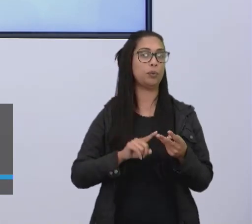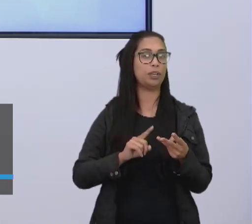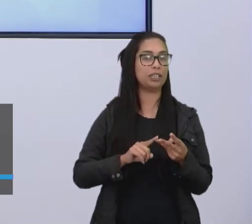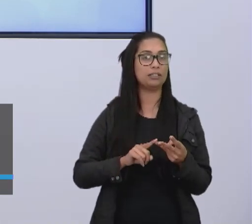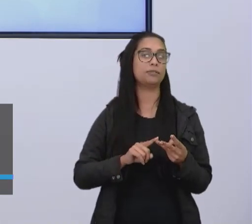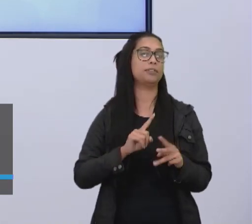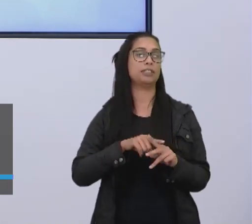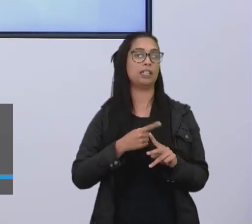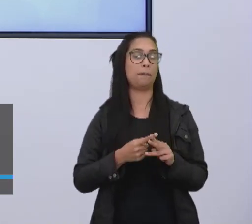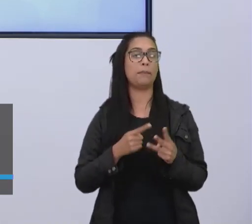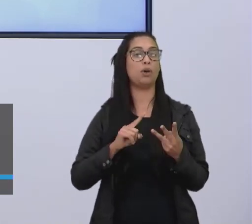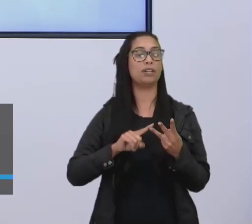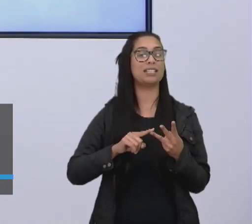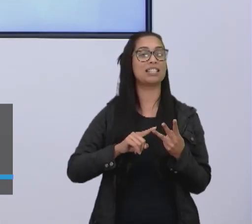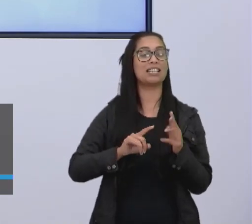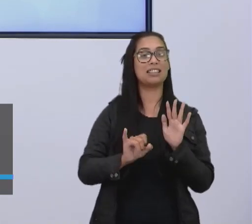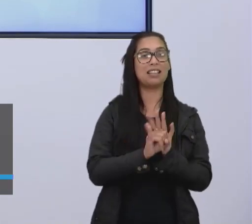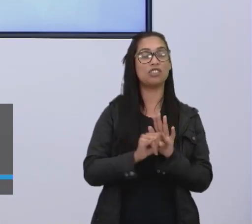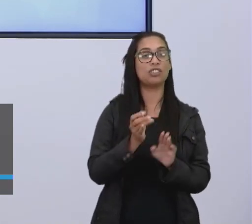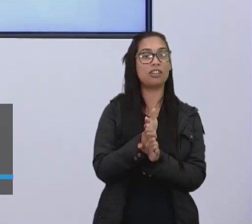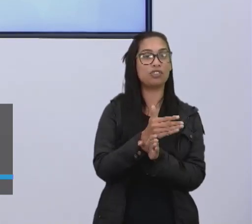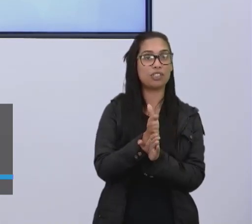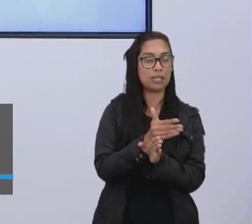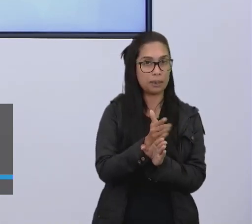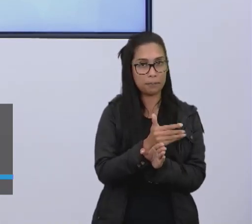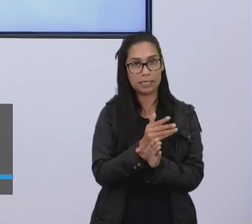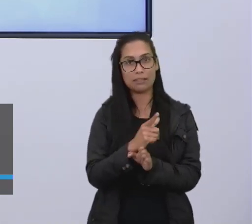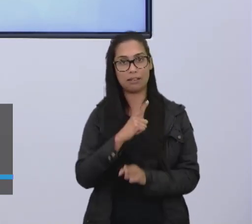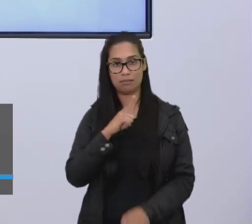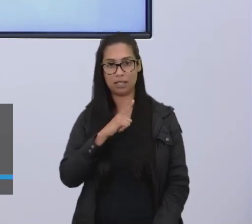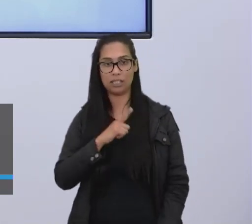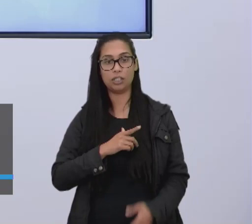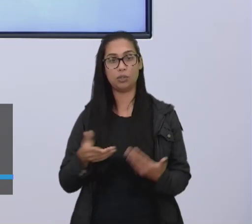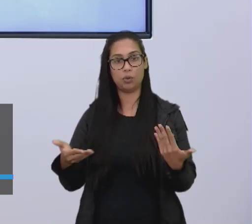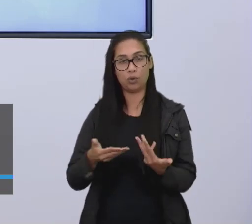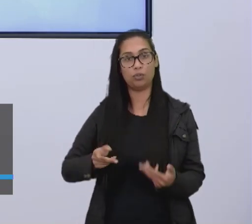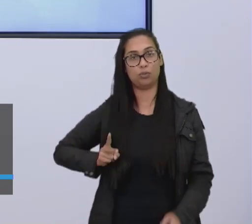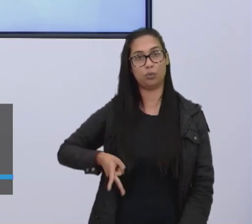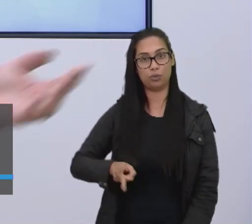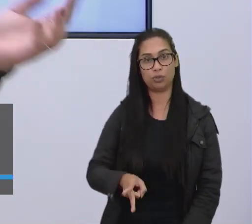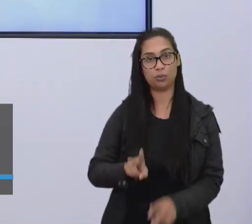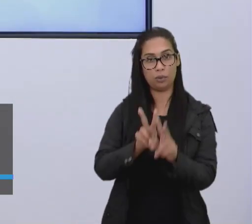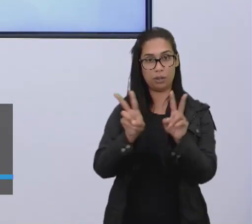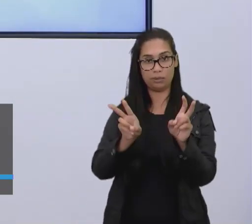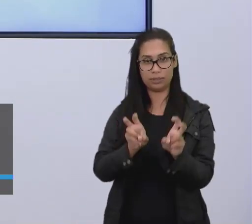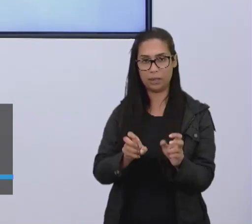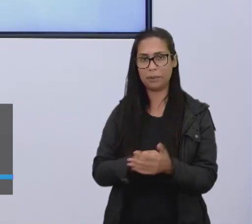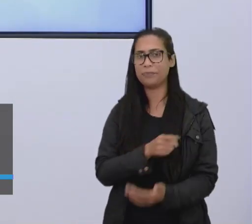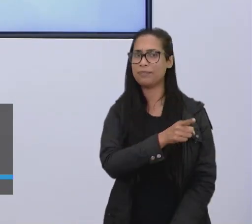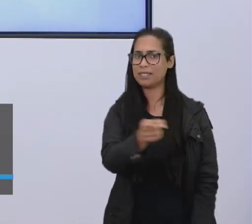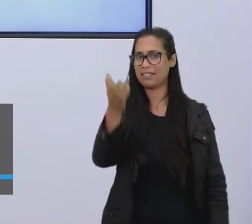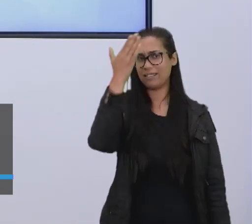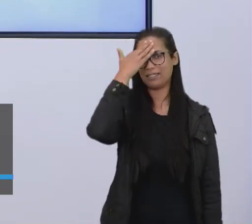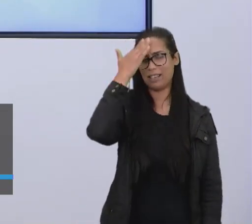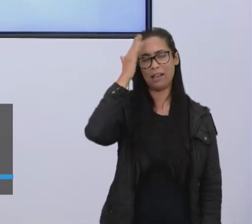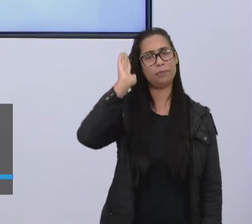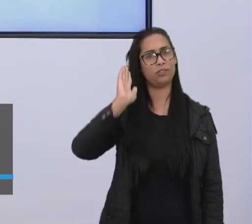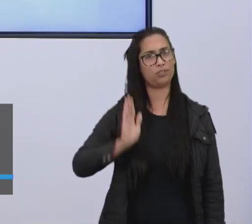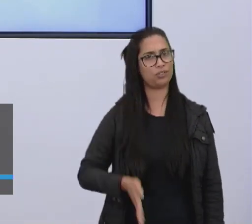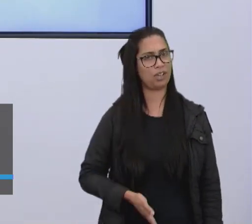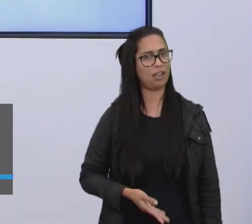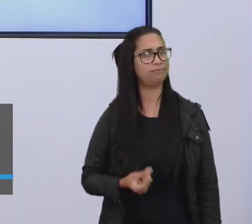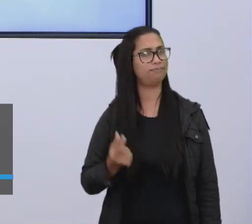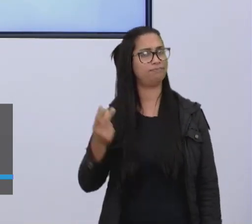sobre identidades híbridas, né? Segundo Stuart Hall. E hoje a gente vai continuar nessa temática. Mas como vocês já sabem, né, a